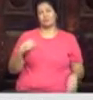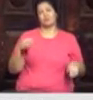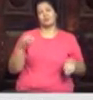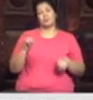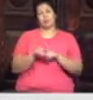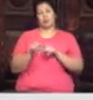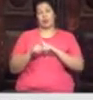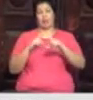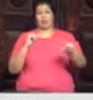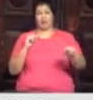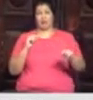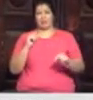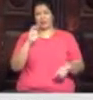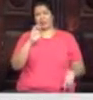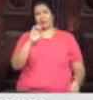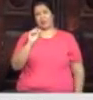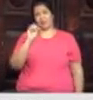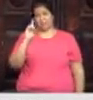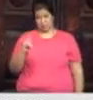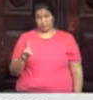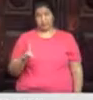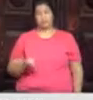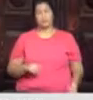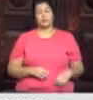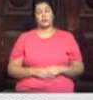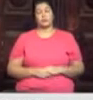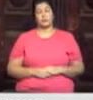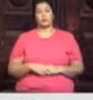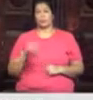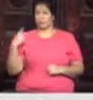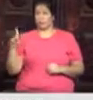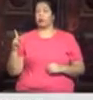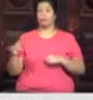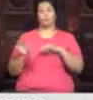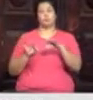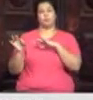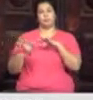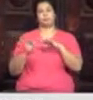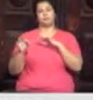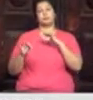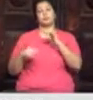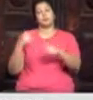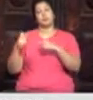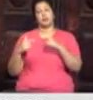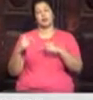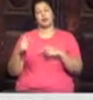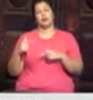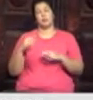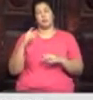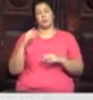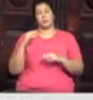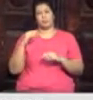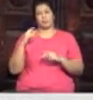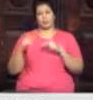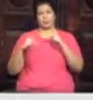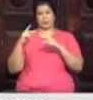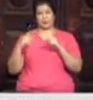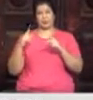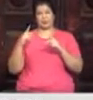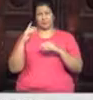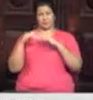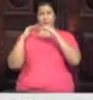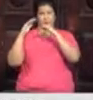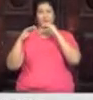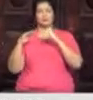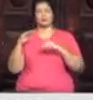Fundação CCERJ desenvolve trabalhos extensionistas de popularização da ciência no Rio de Janeiro. Há um Museu